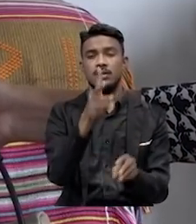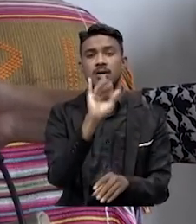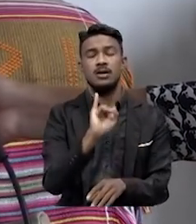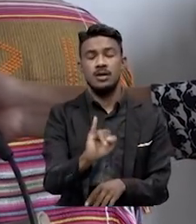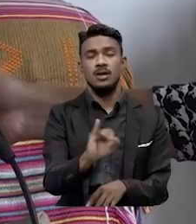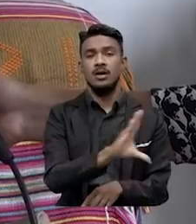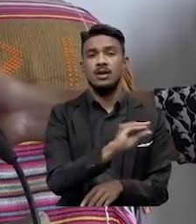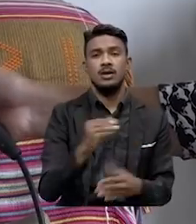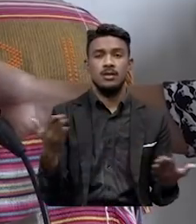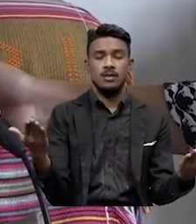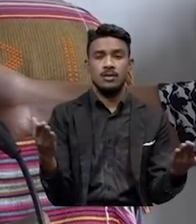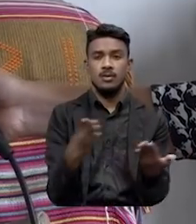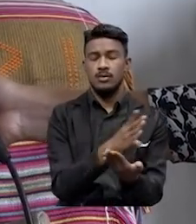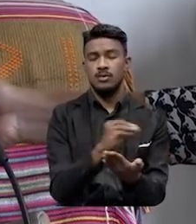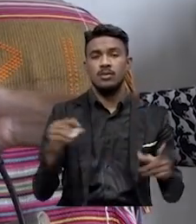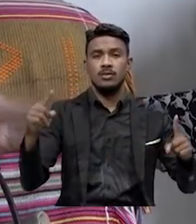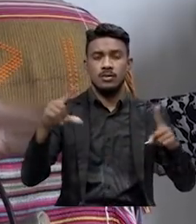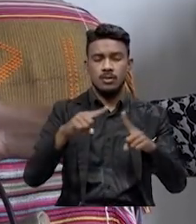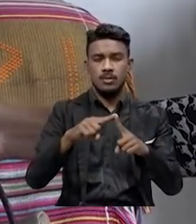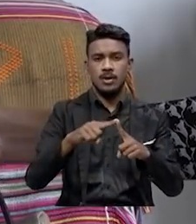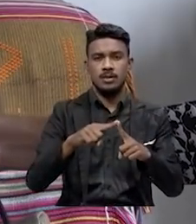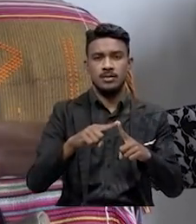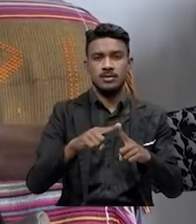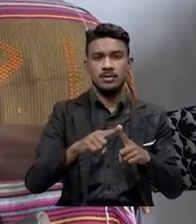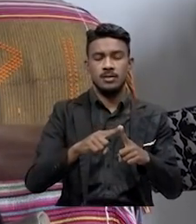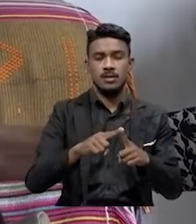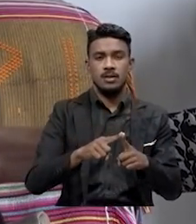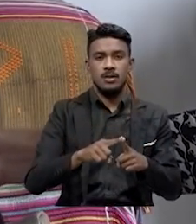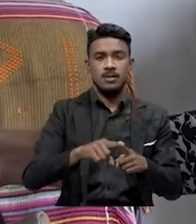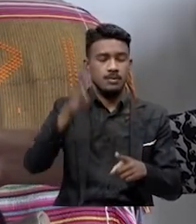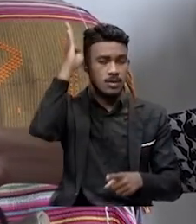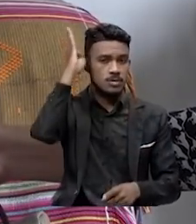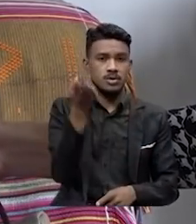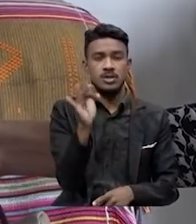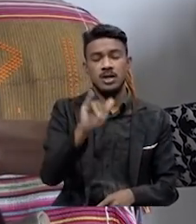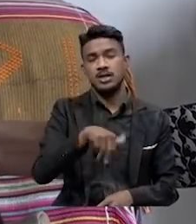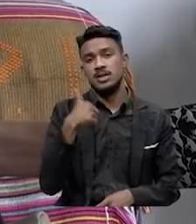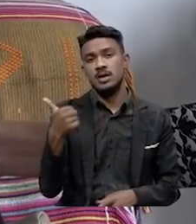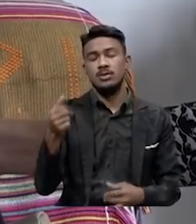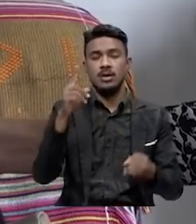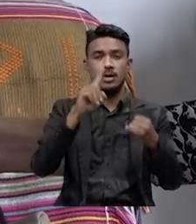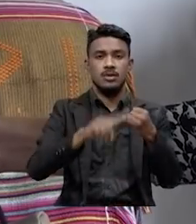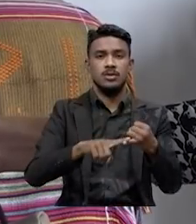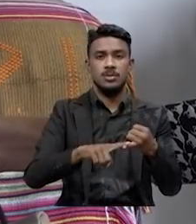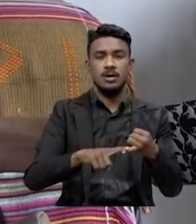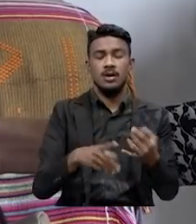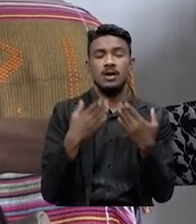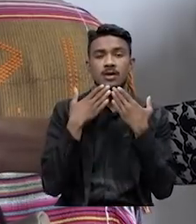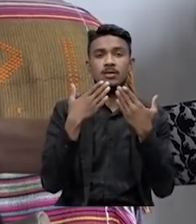diocese e nomos ba diocese rua sira selo e ikus li maka agradecemos